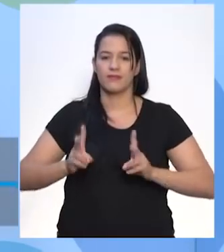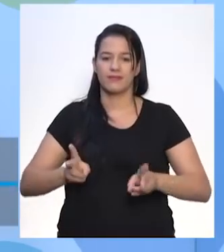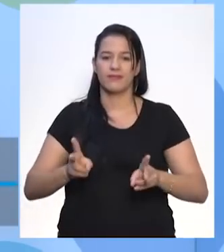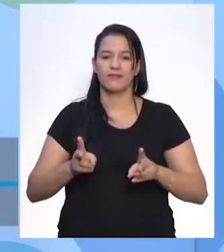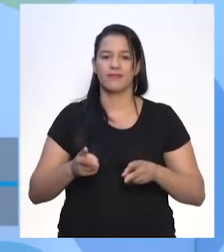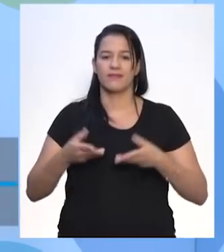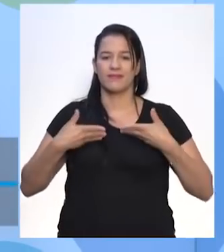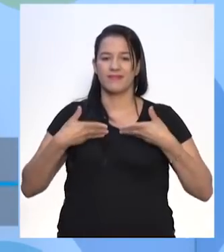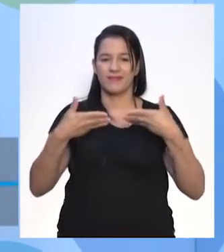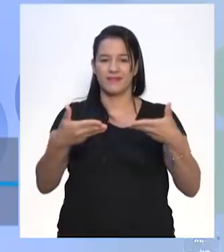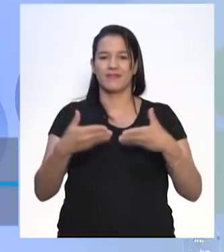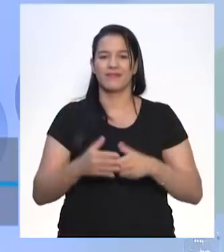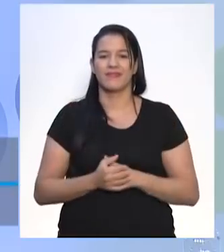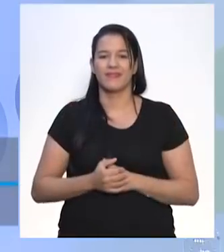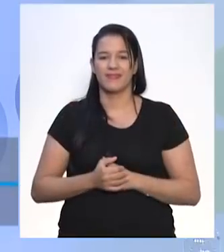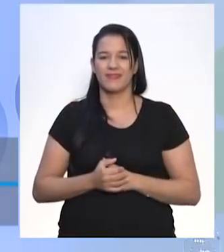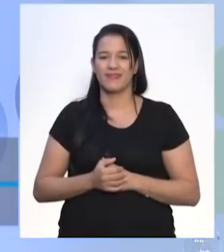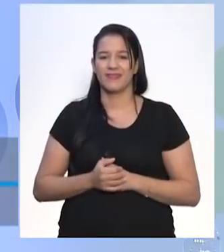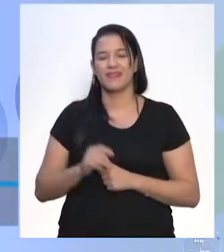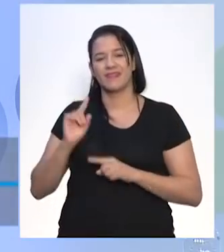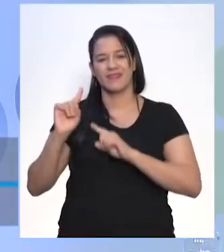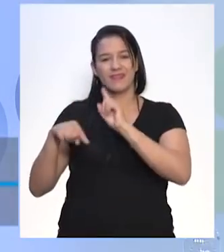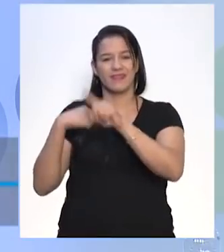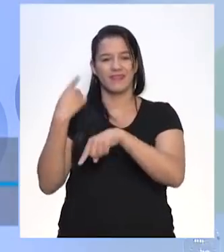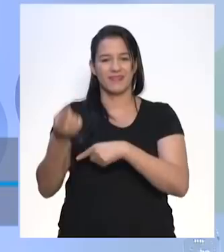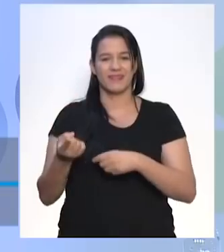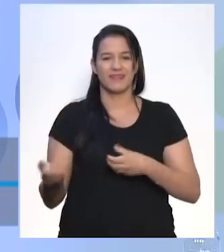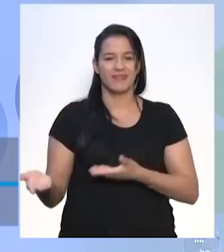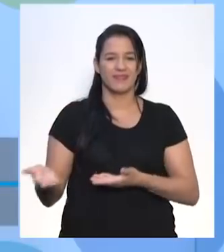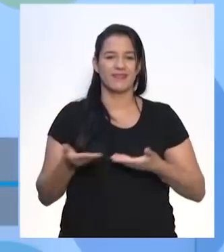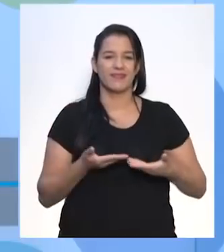precisar, estamos aí. Fica o convite para as próximas, então.